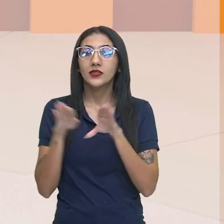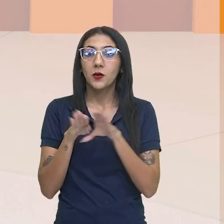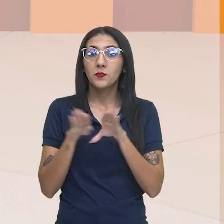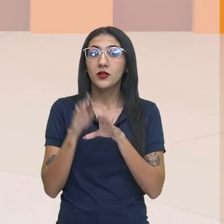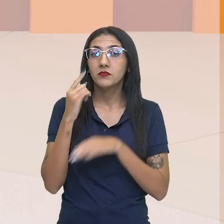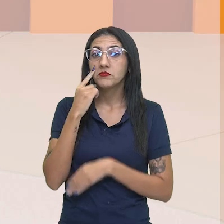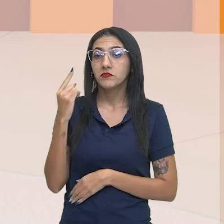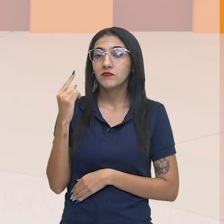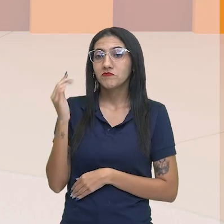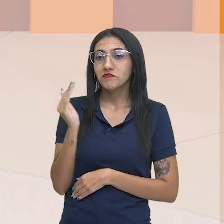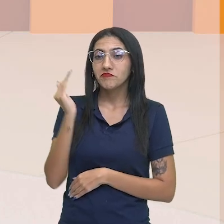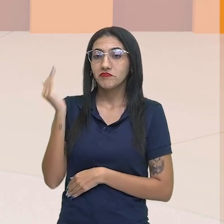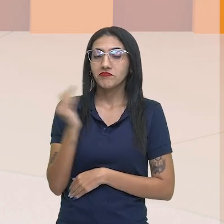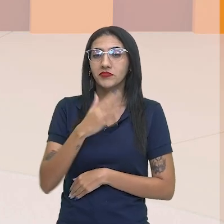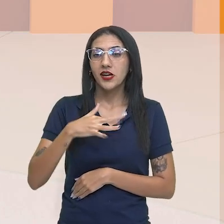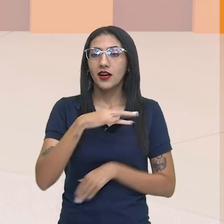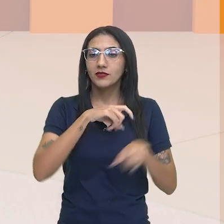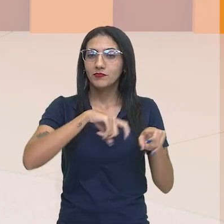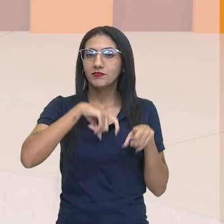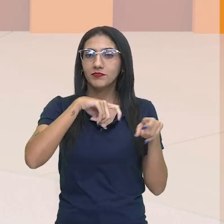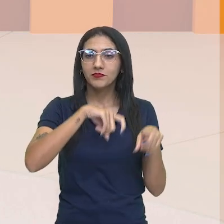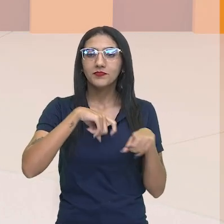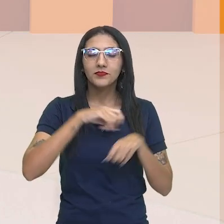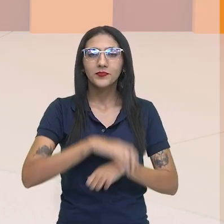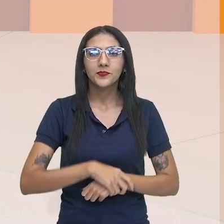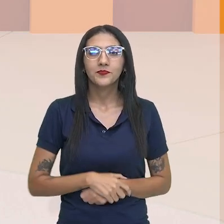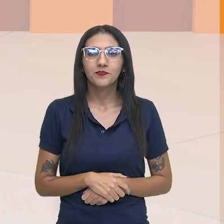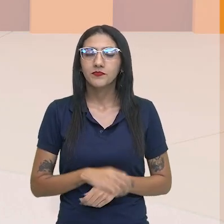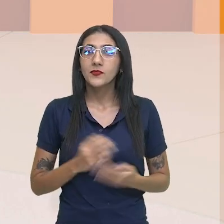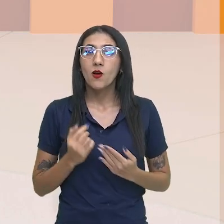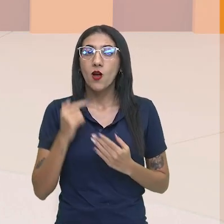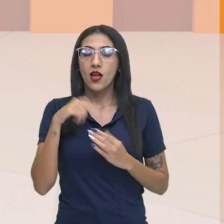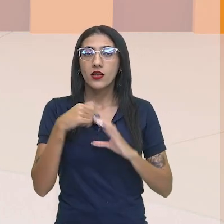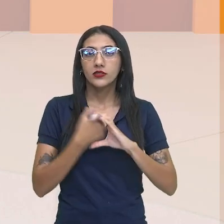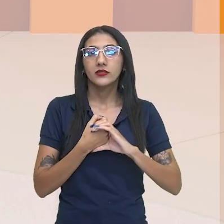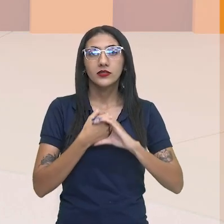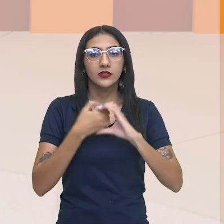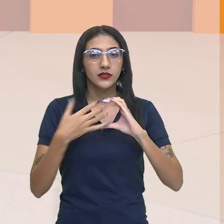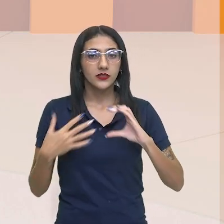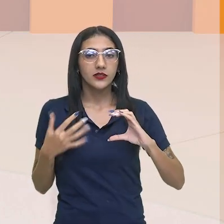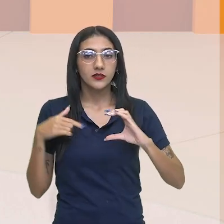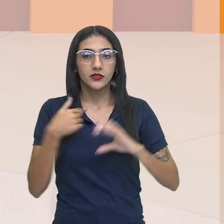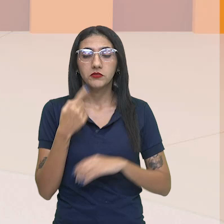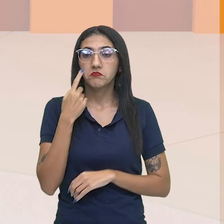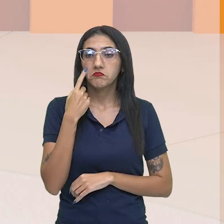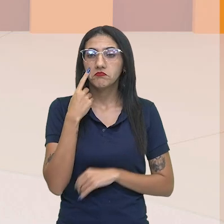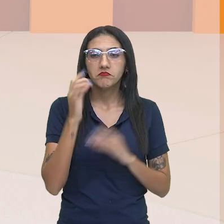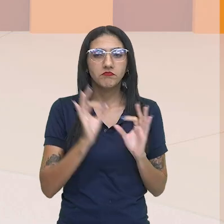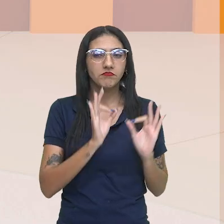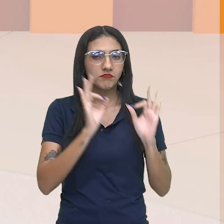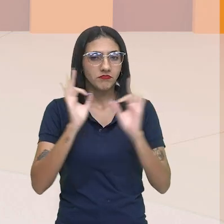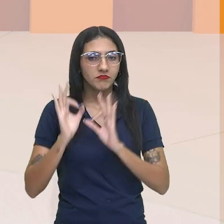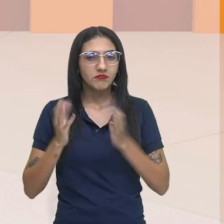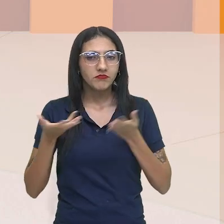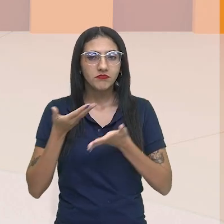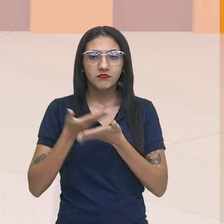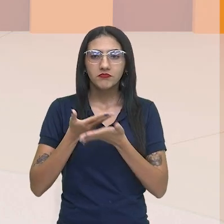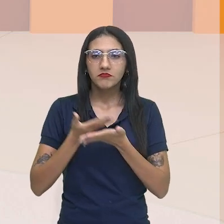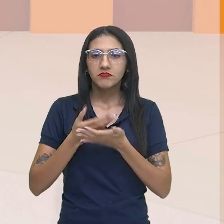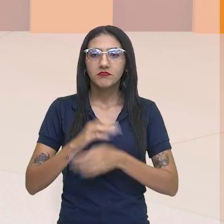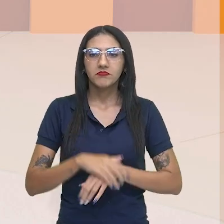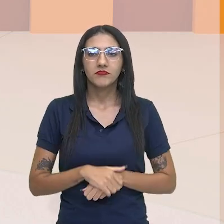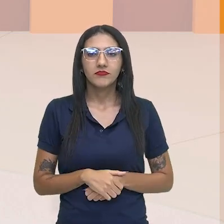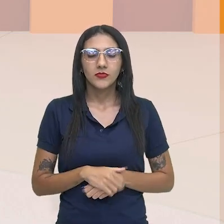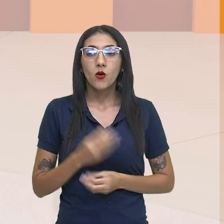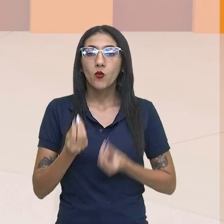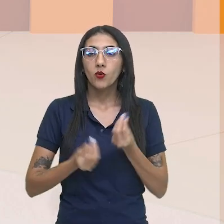vivendo em áreas mais afastadas ali, né? Essas são as características que a gente vai ver ao longo dessa aula, né? Como é que foi se